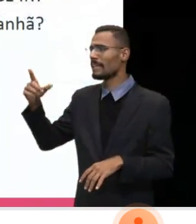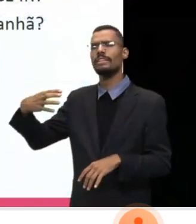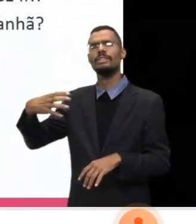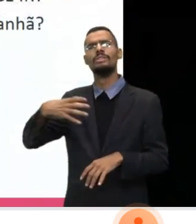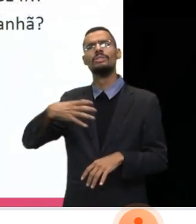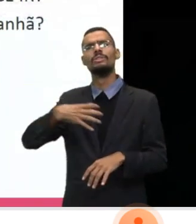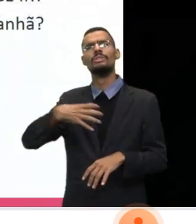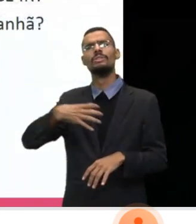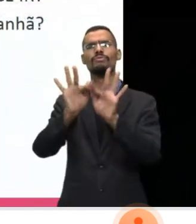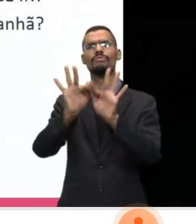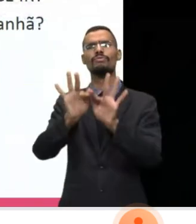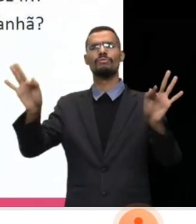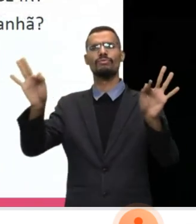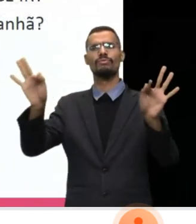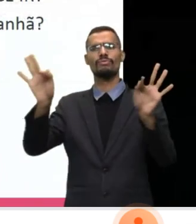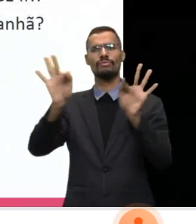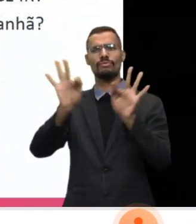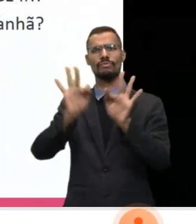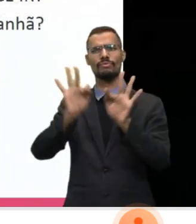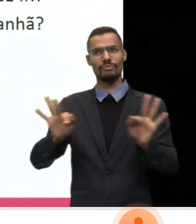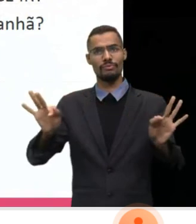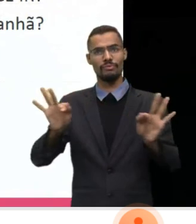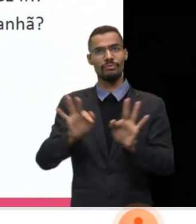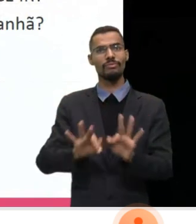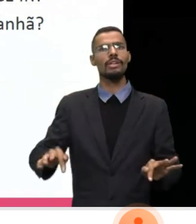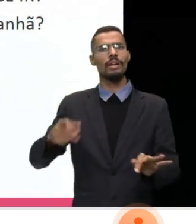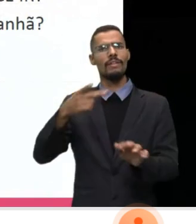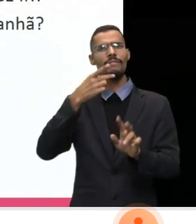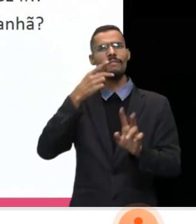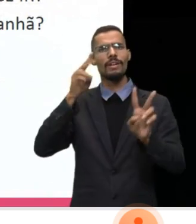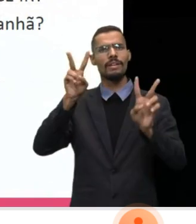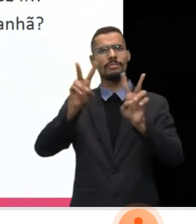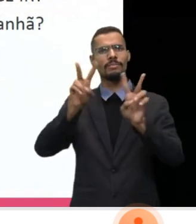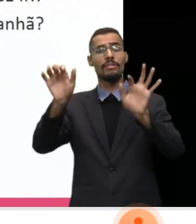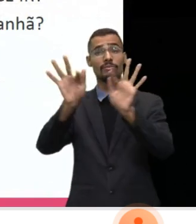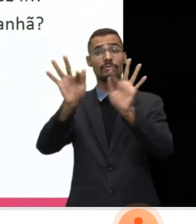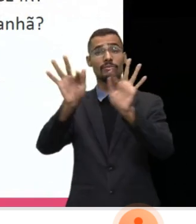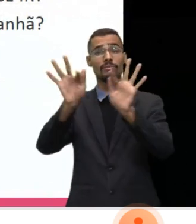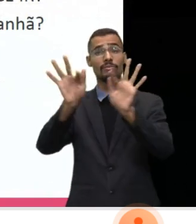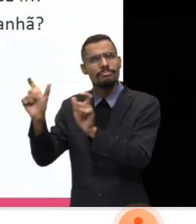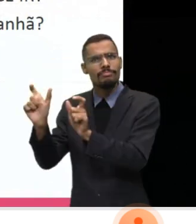sentença. E afirma que a sentença regulada pela ordem